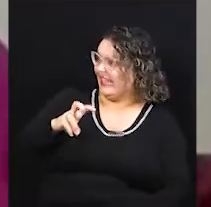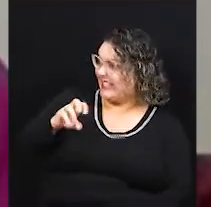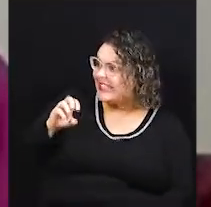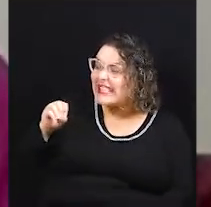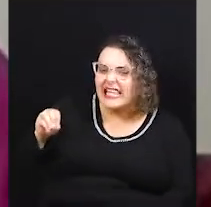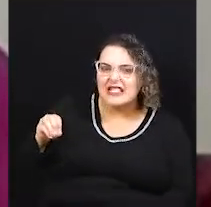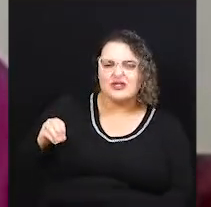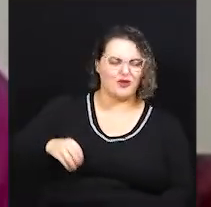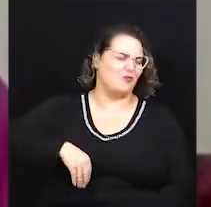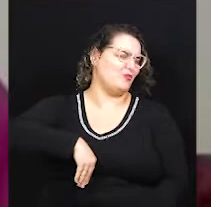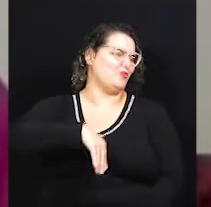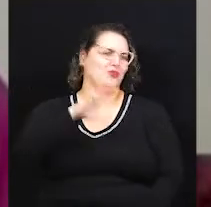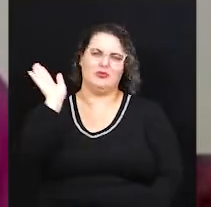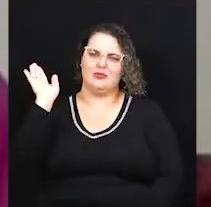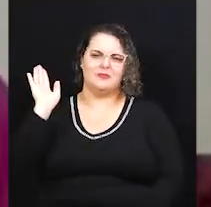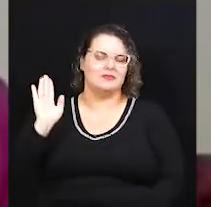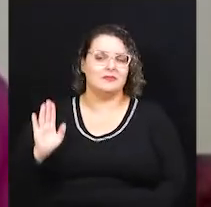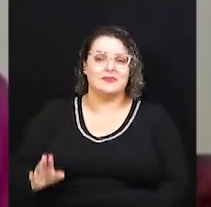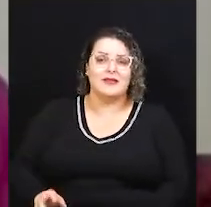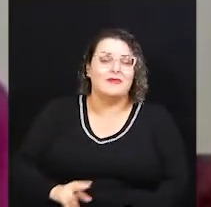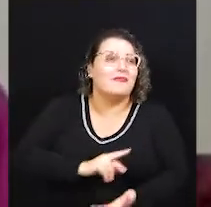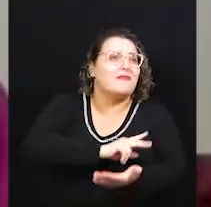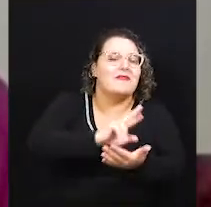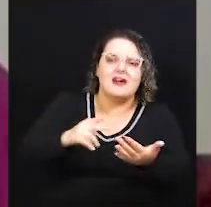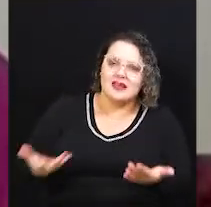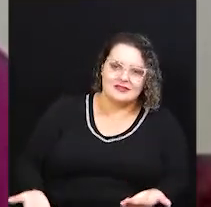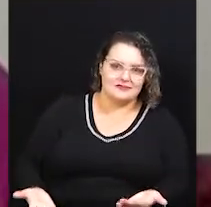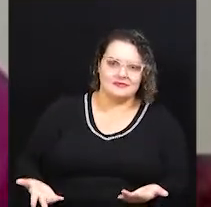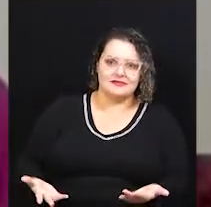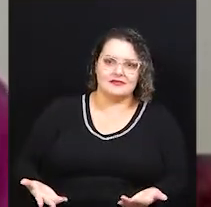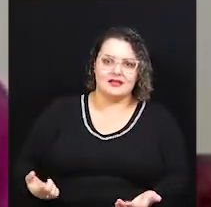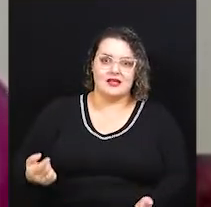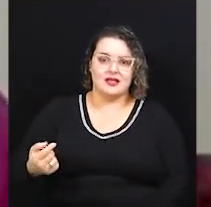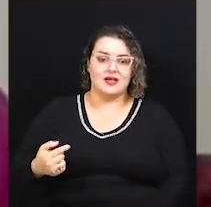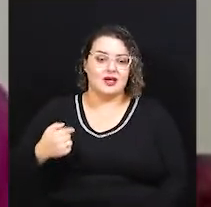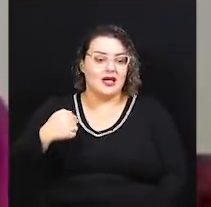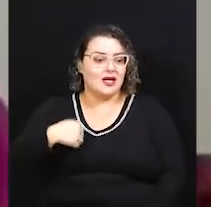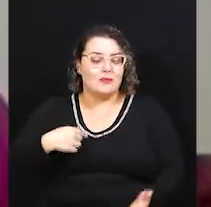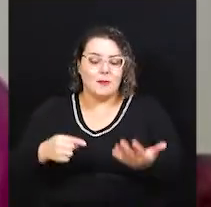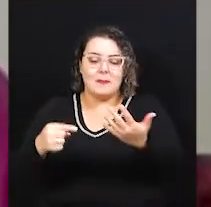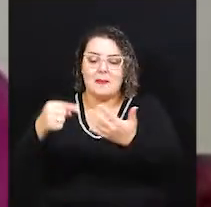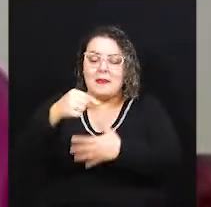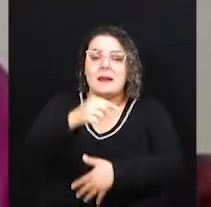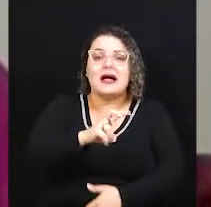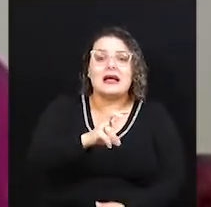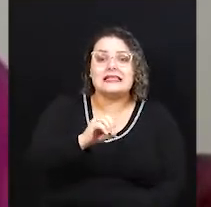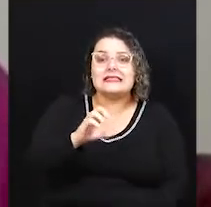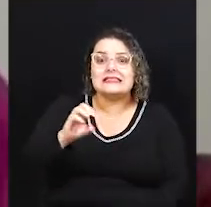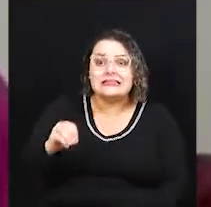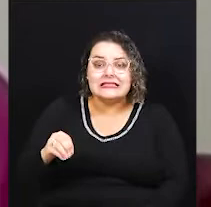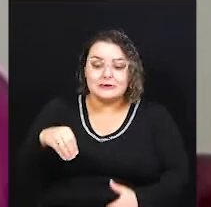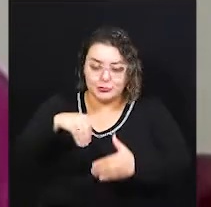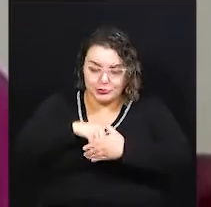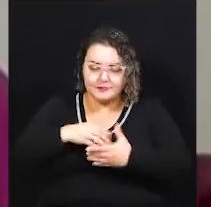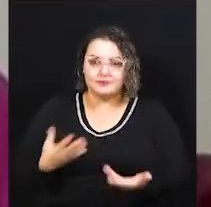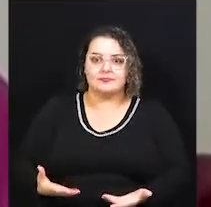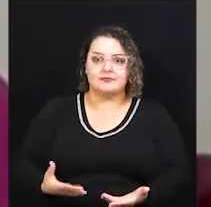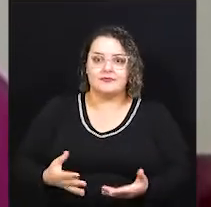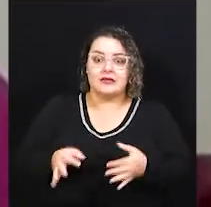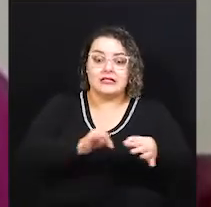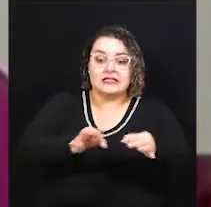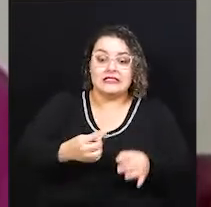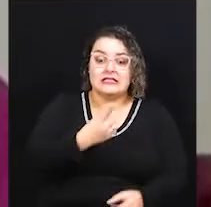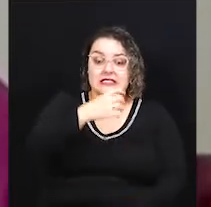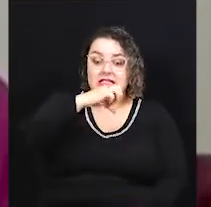simples. Muito mais, eu diria que são infinitos, mas só eu já tenho mais de 500 catalogados. Eu tenho Meu gravado Deus. mais de 190